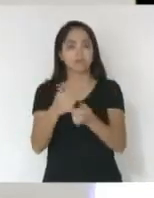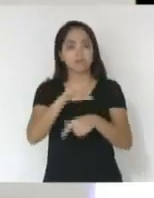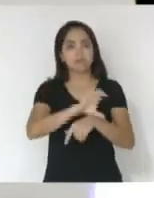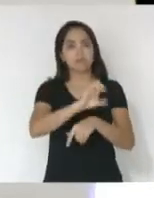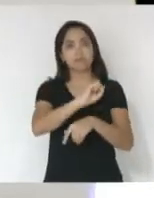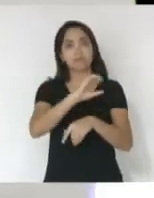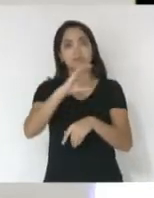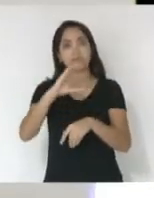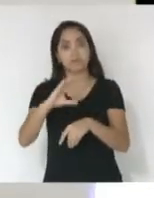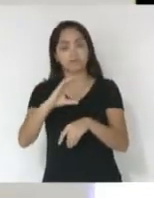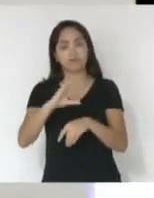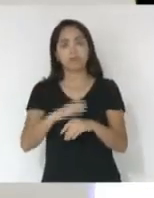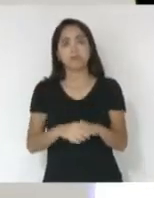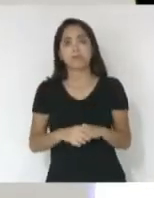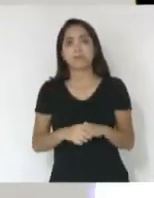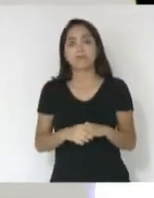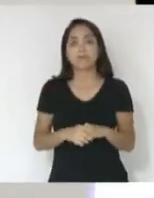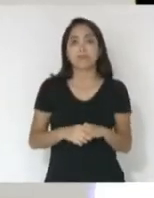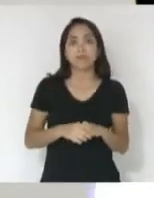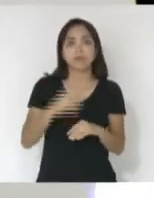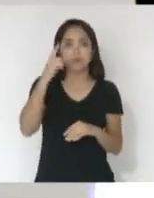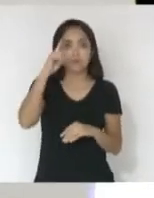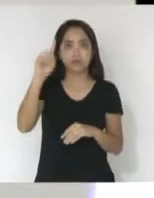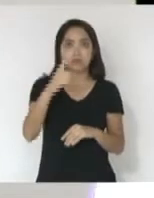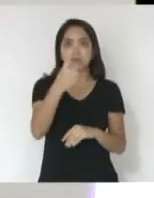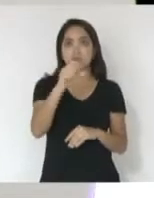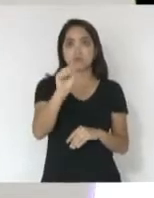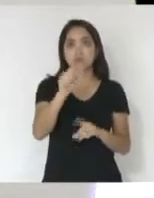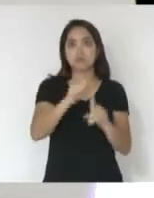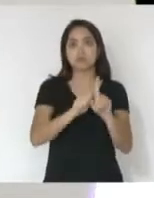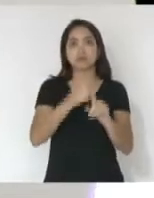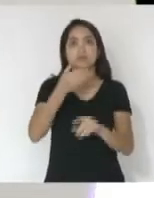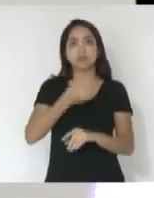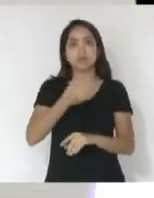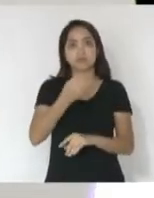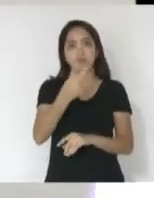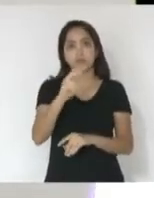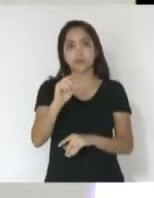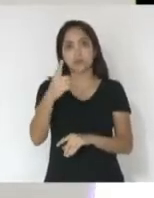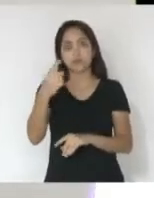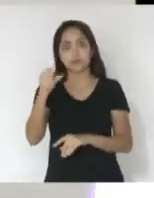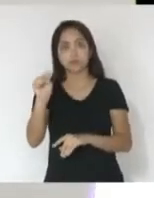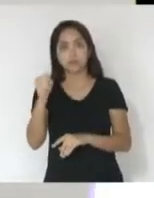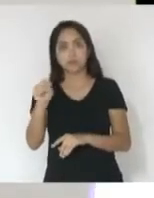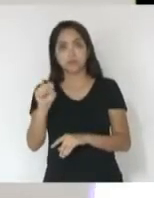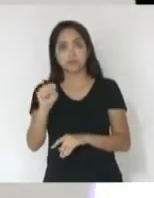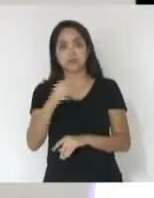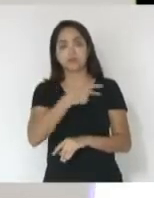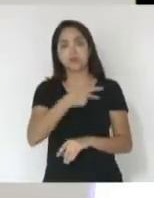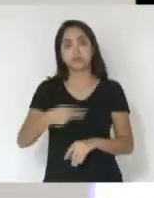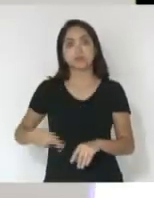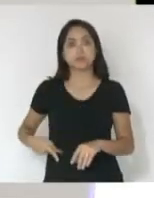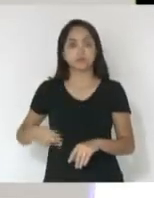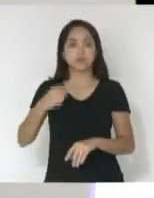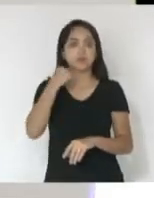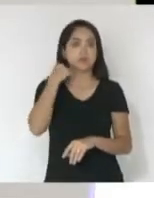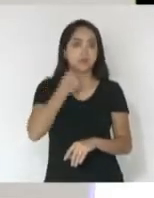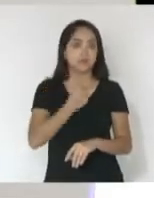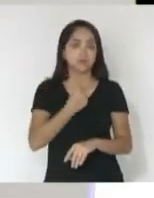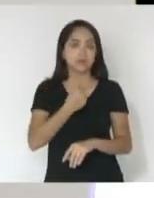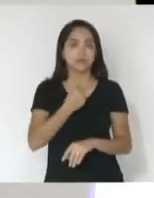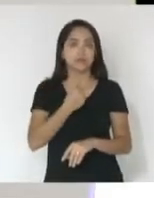Estado de Santa Catarina, realizada em 18 de dezembro de 2018. Presidência, deputado Silvio